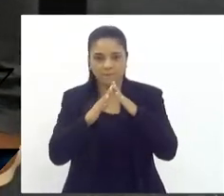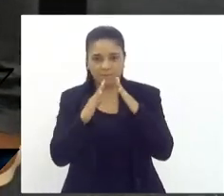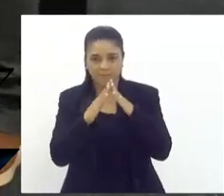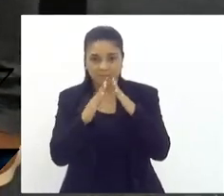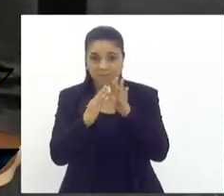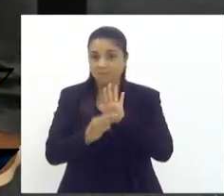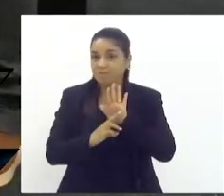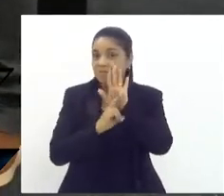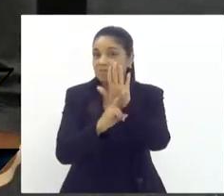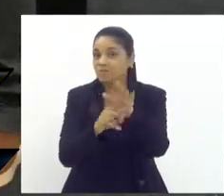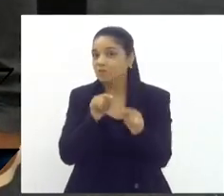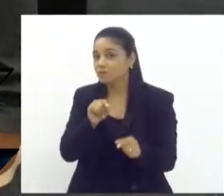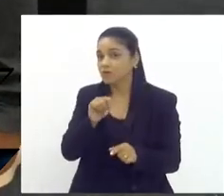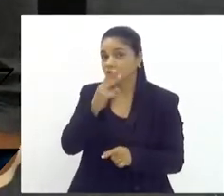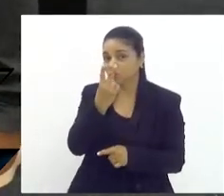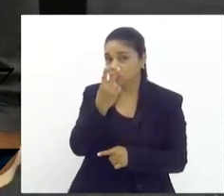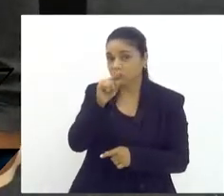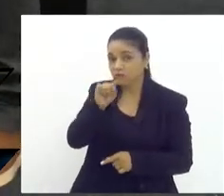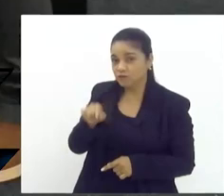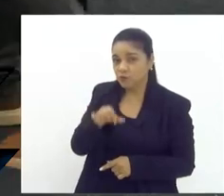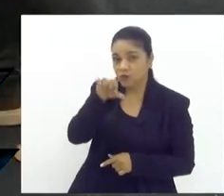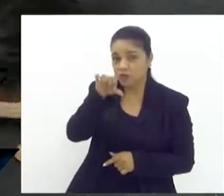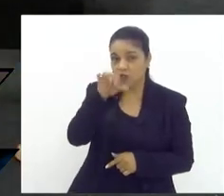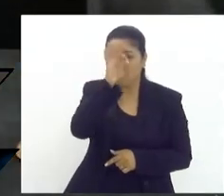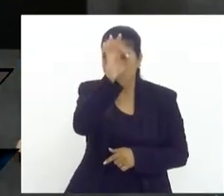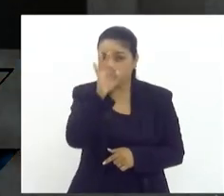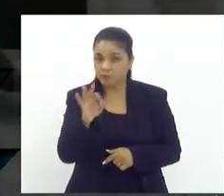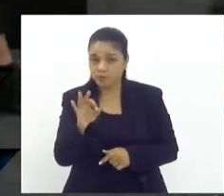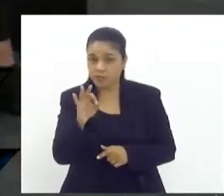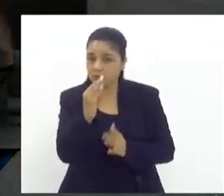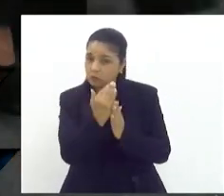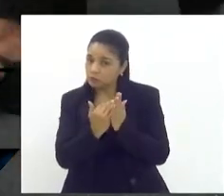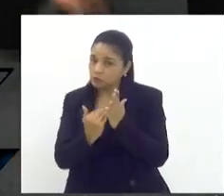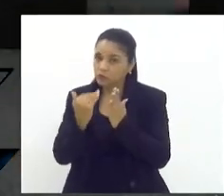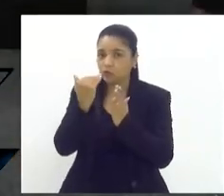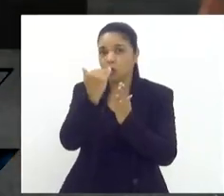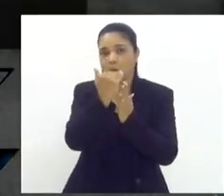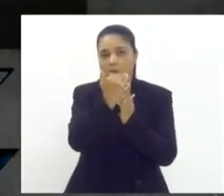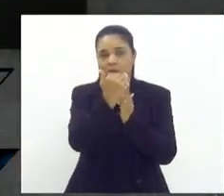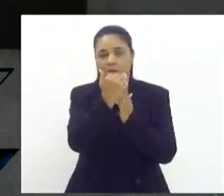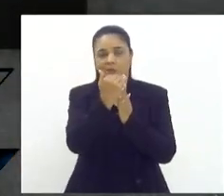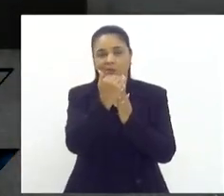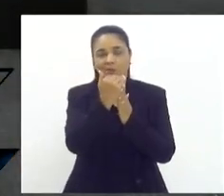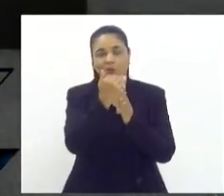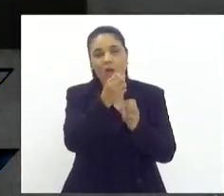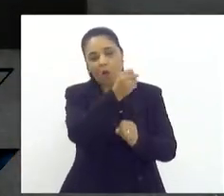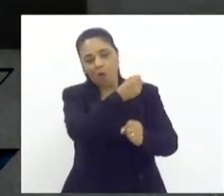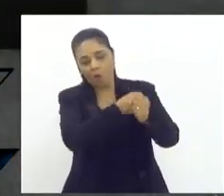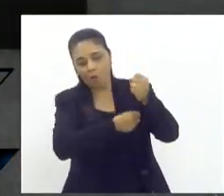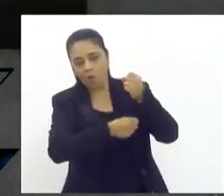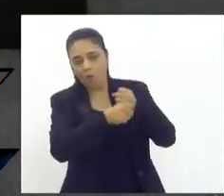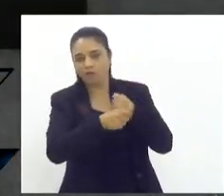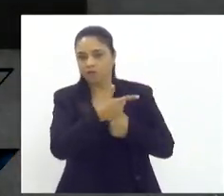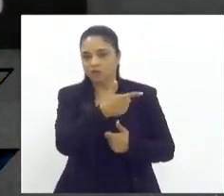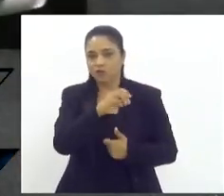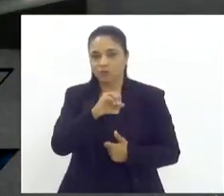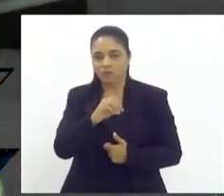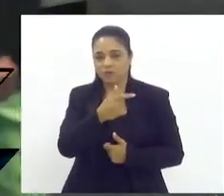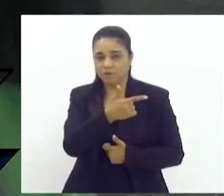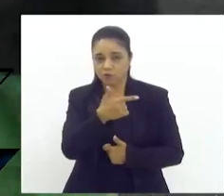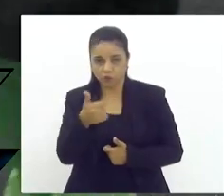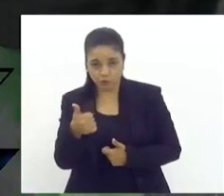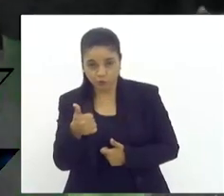representa 2,9 de aumento em relação ao ano de 2021 foram